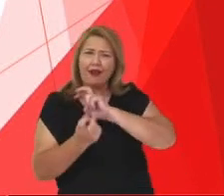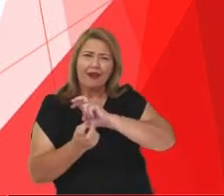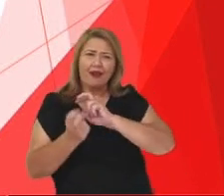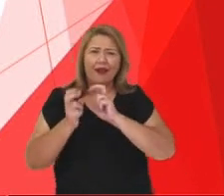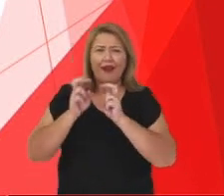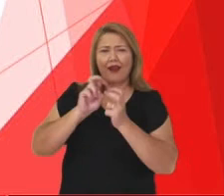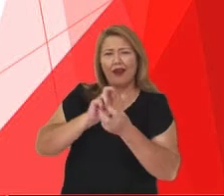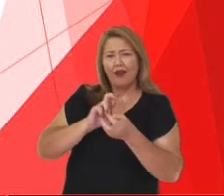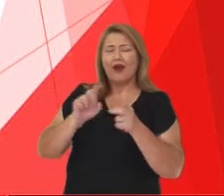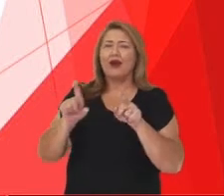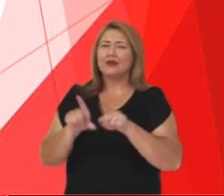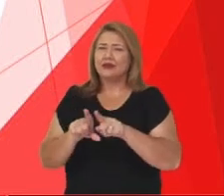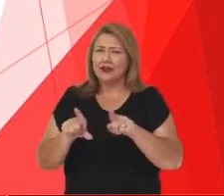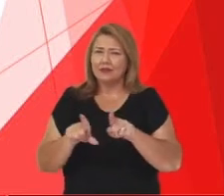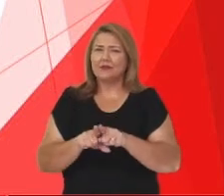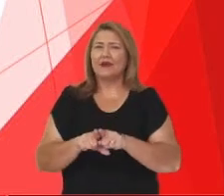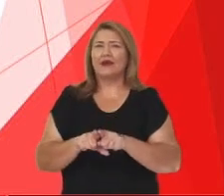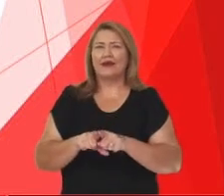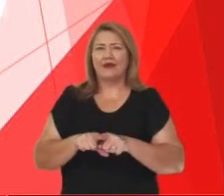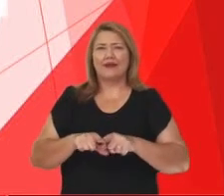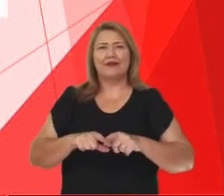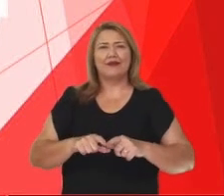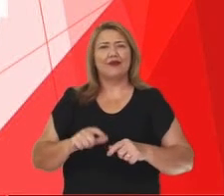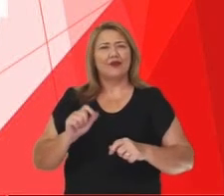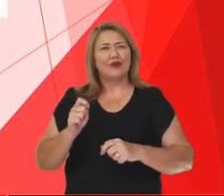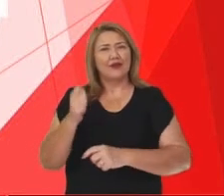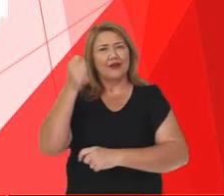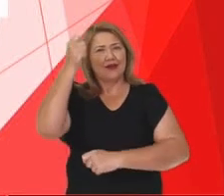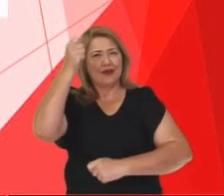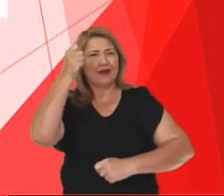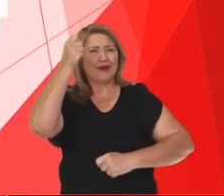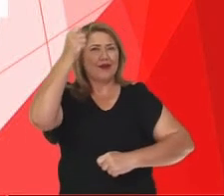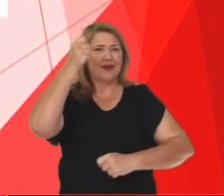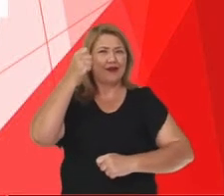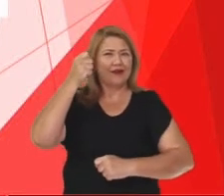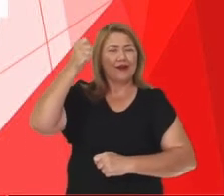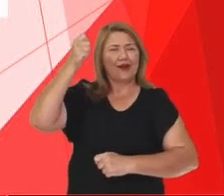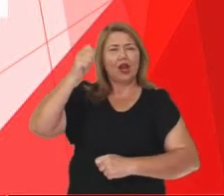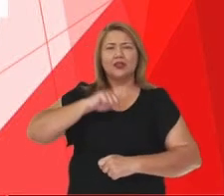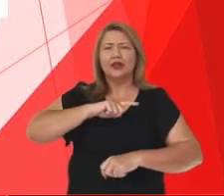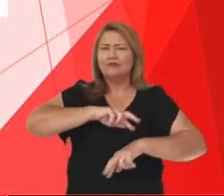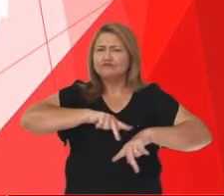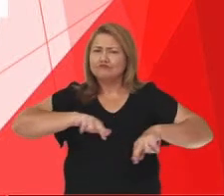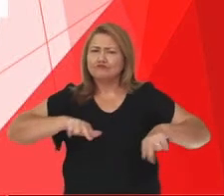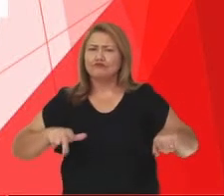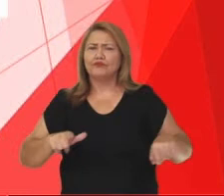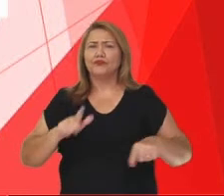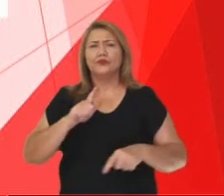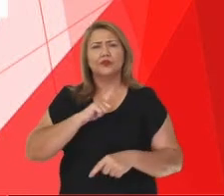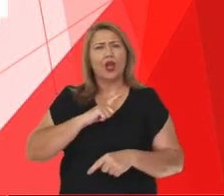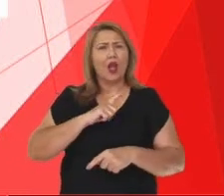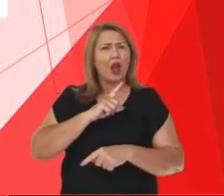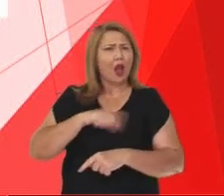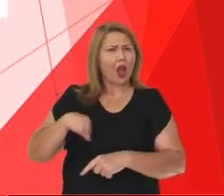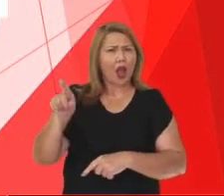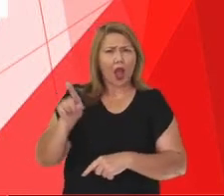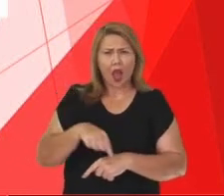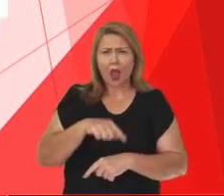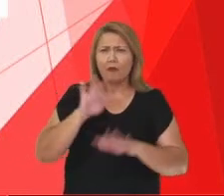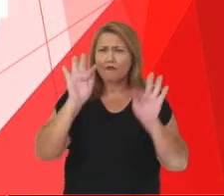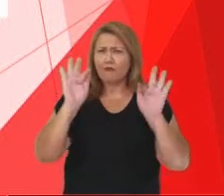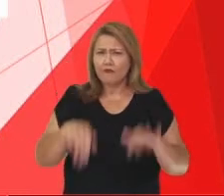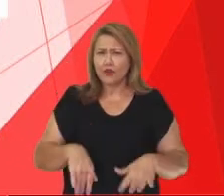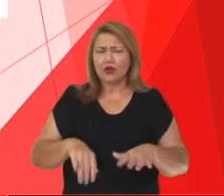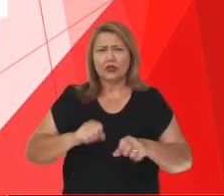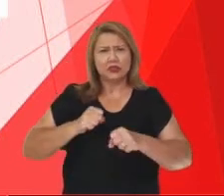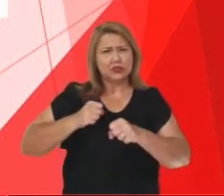do maracatu. Amigão, olha só, a abolição da escravidão, o fim da